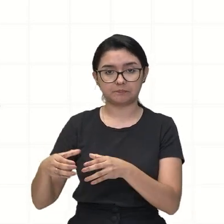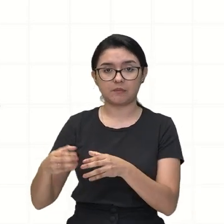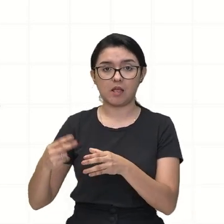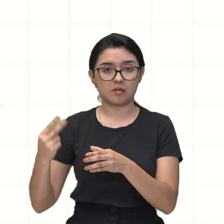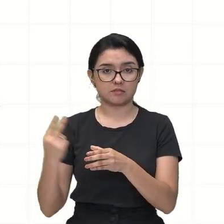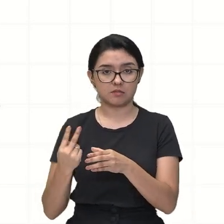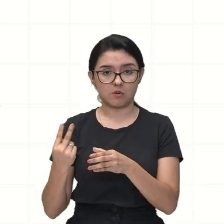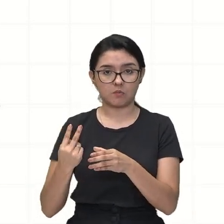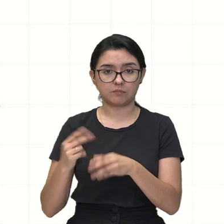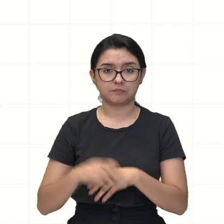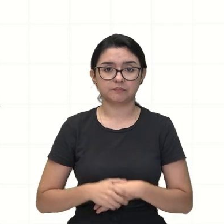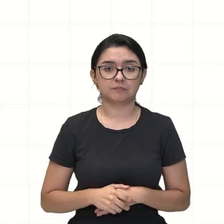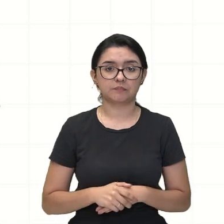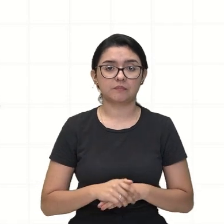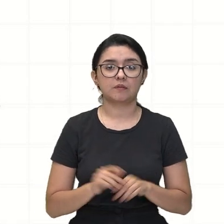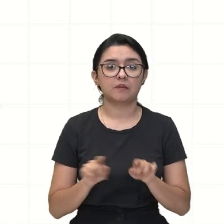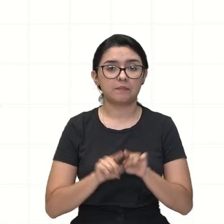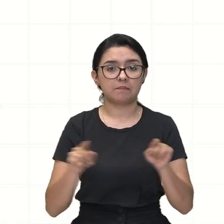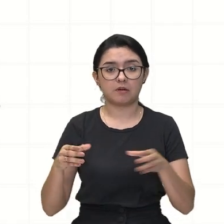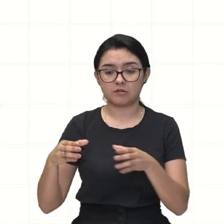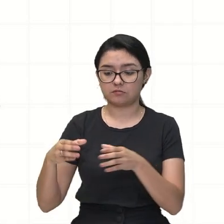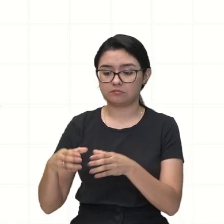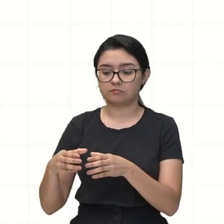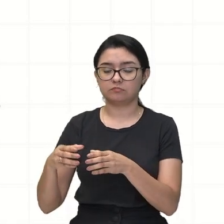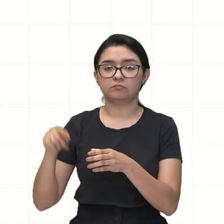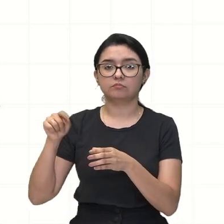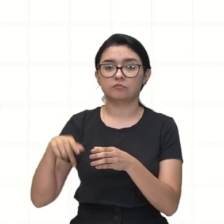caixa, só que essa daqui está com 4/5.